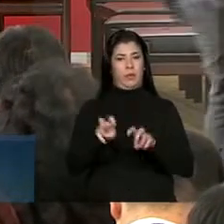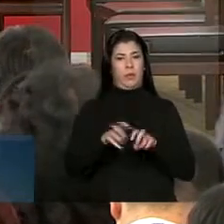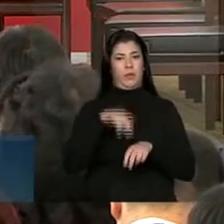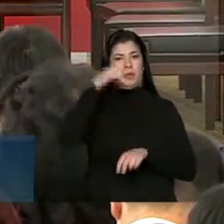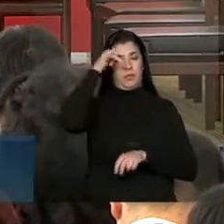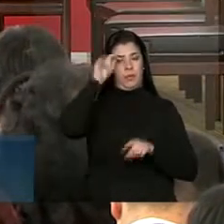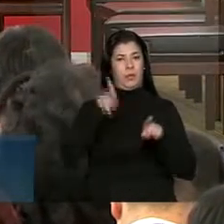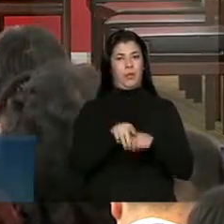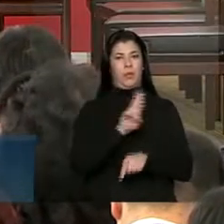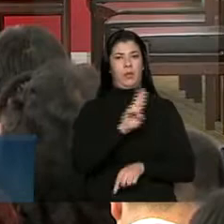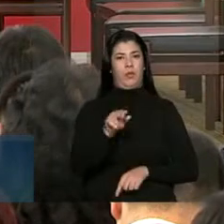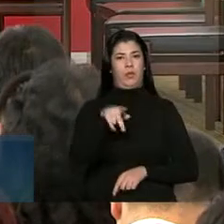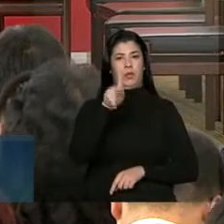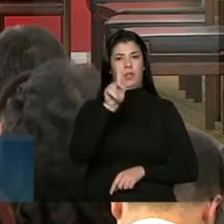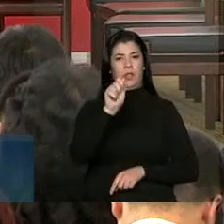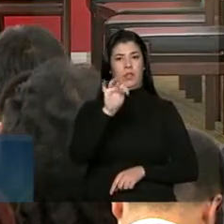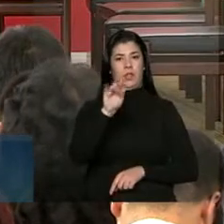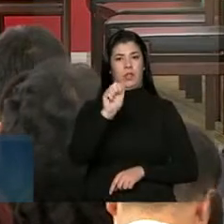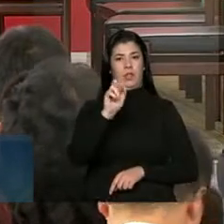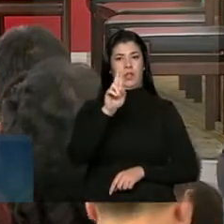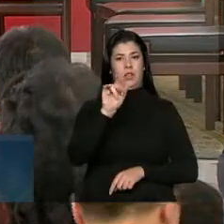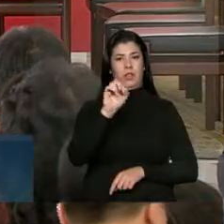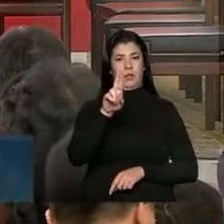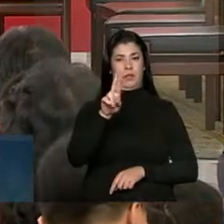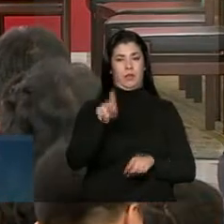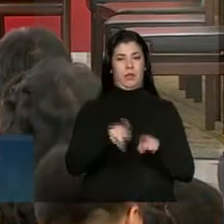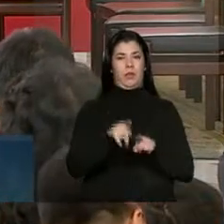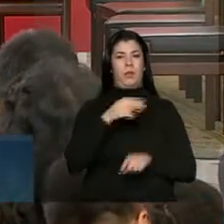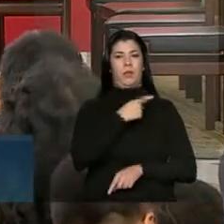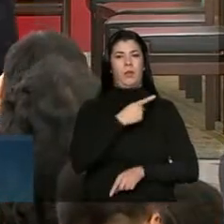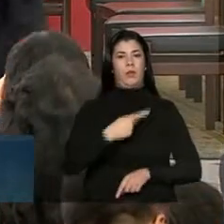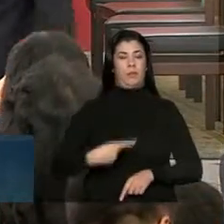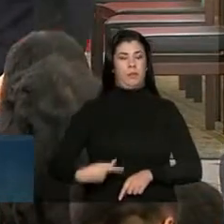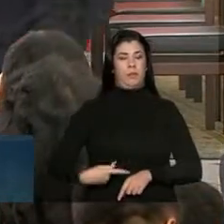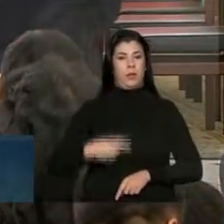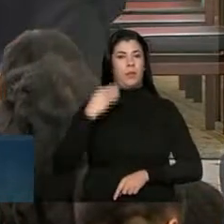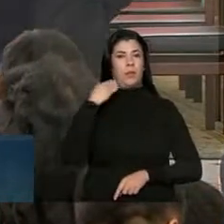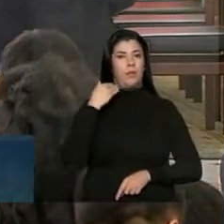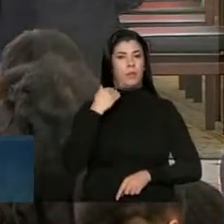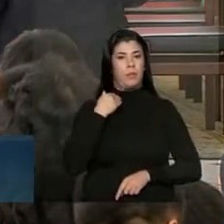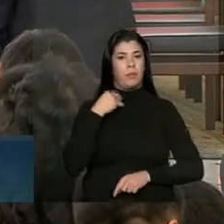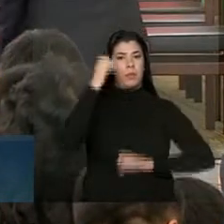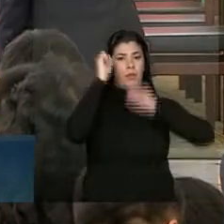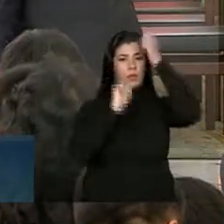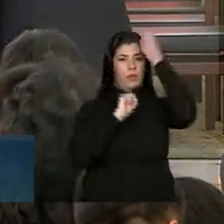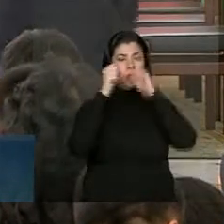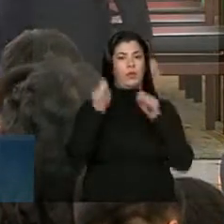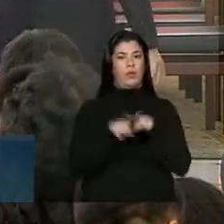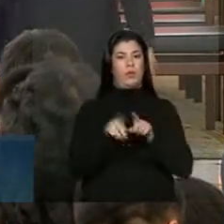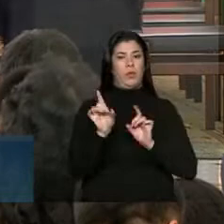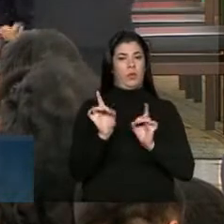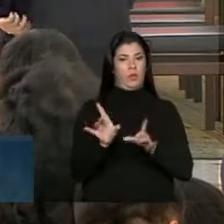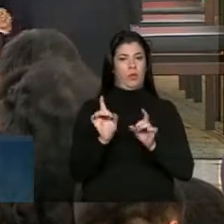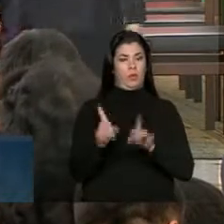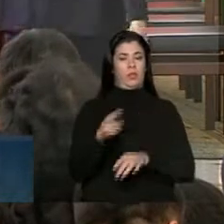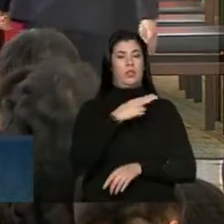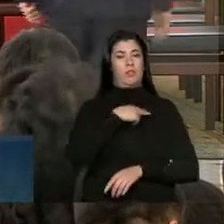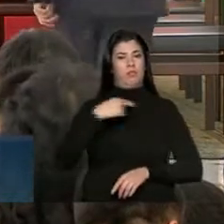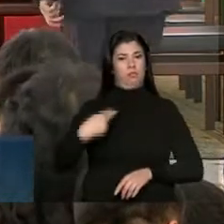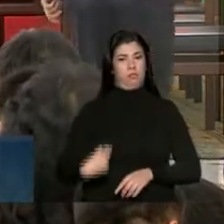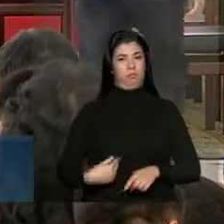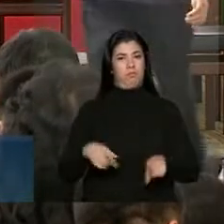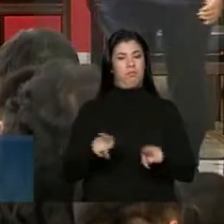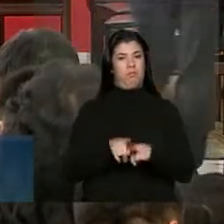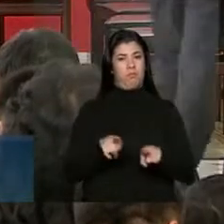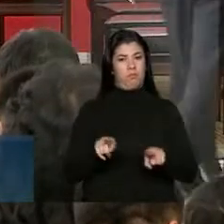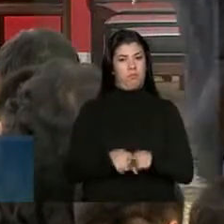Abastecimento, Kátia Abreu. Presidente do Banco Industrial e Comercial da China, Liu Hillman. E